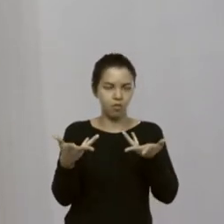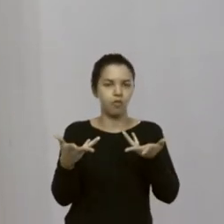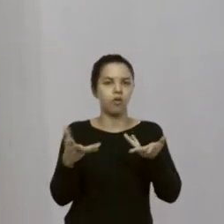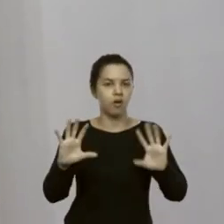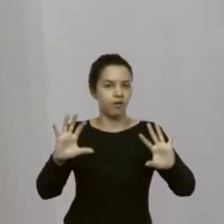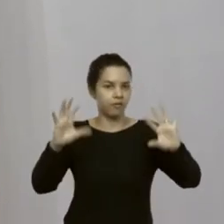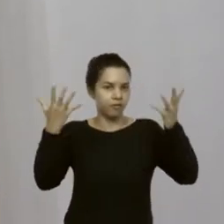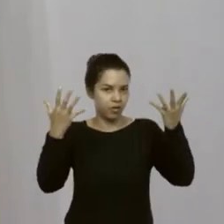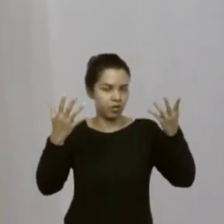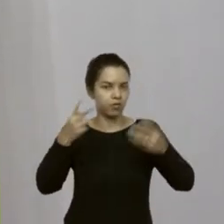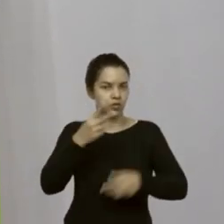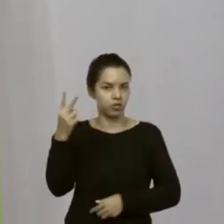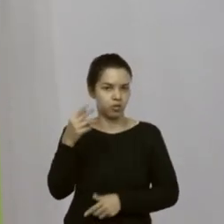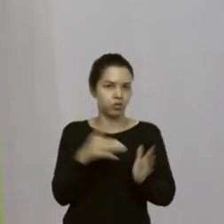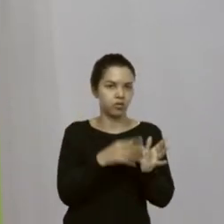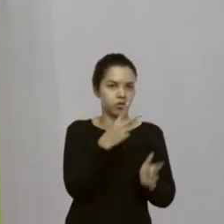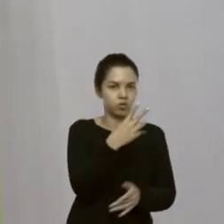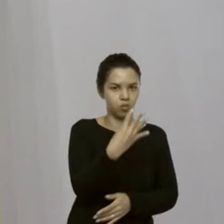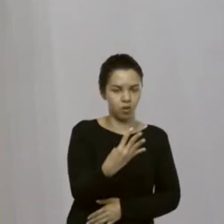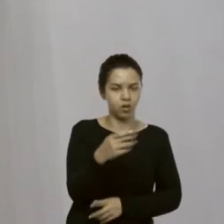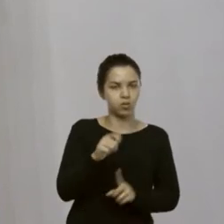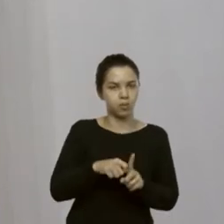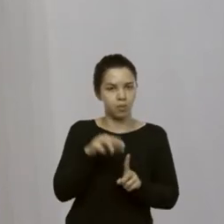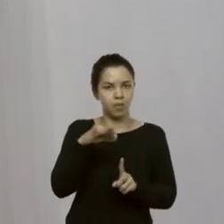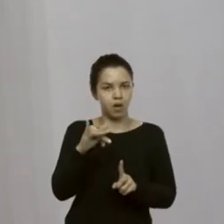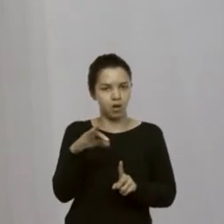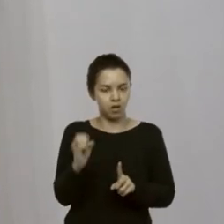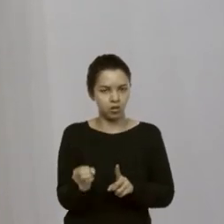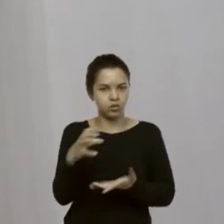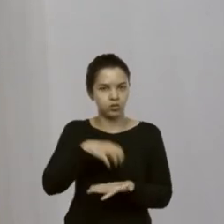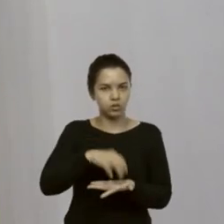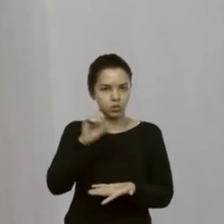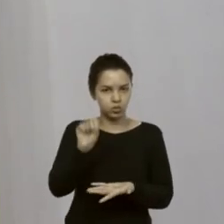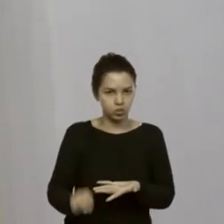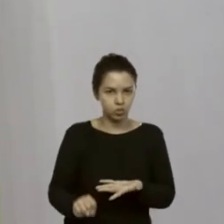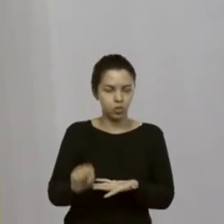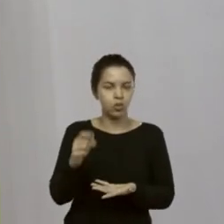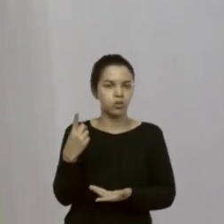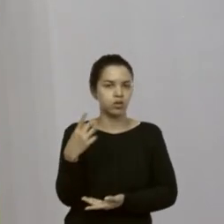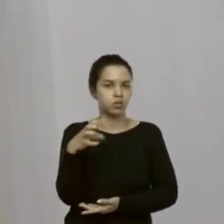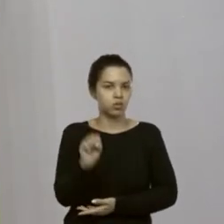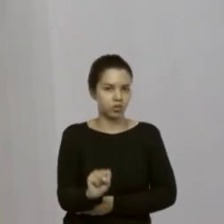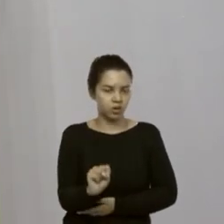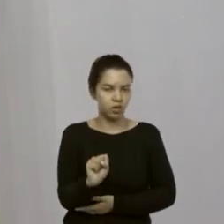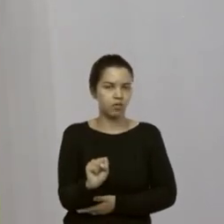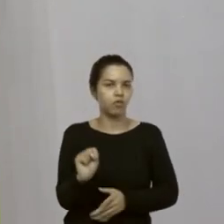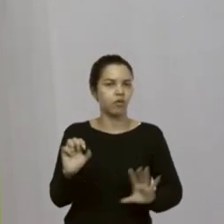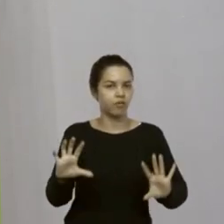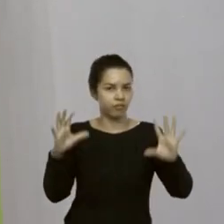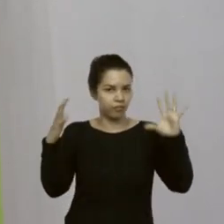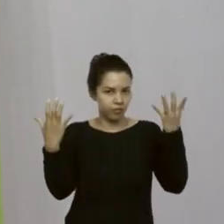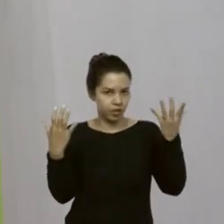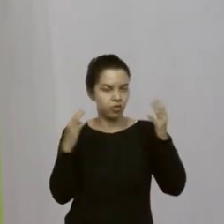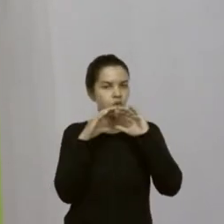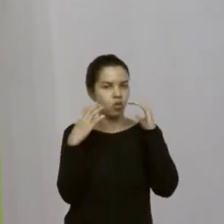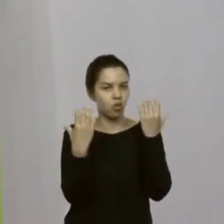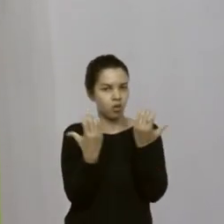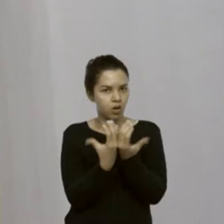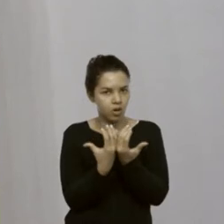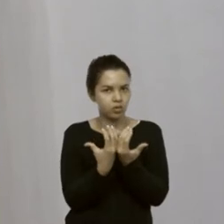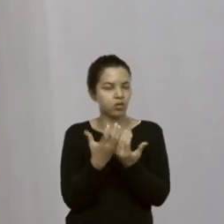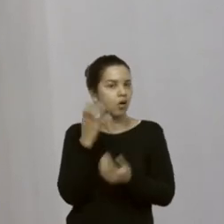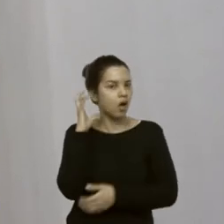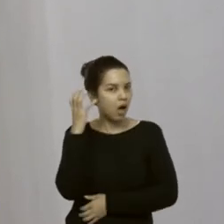no Centro-Sul, em Florianópolis, o 18º Congresso Catarinense de Rádio e Televisão, que é o evento mais importante da radiodifusão de